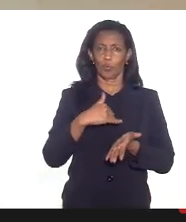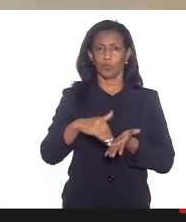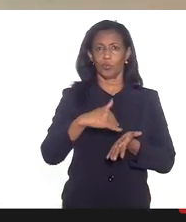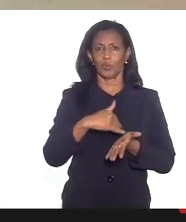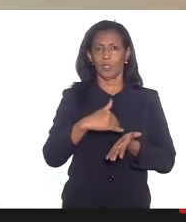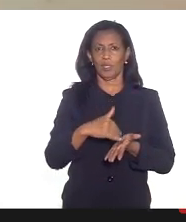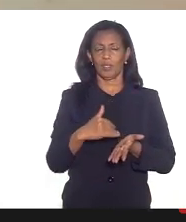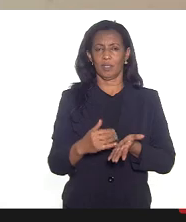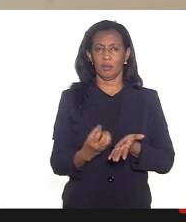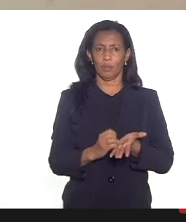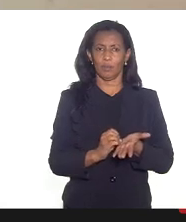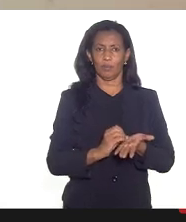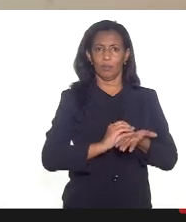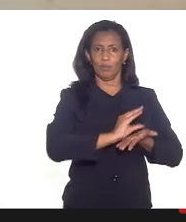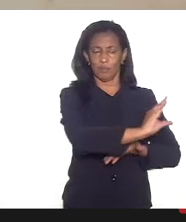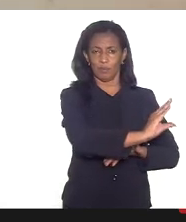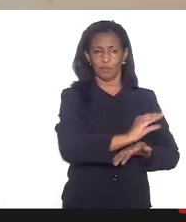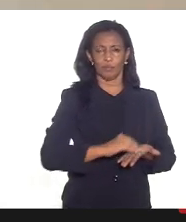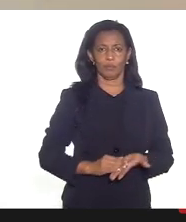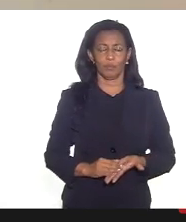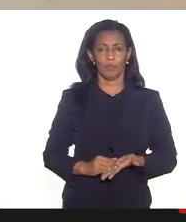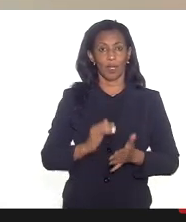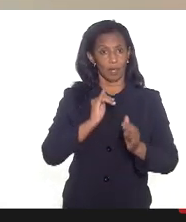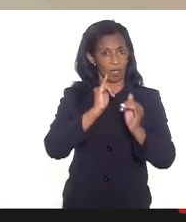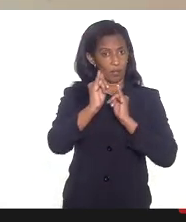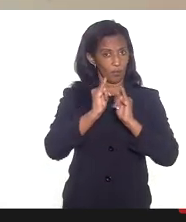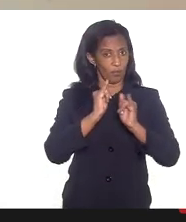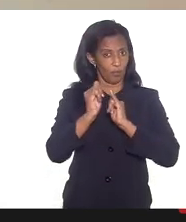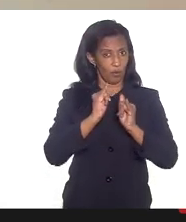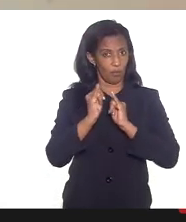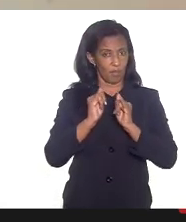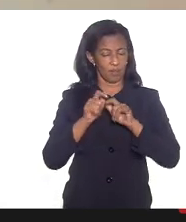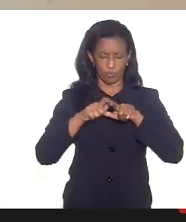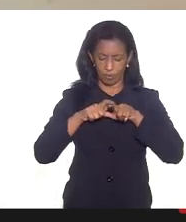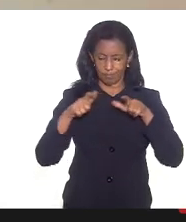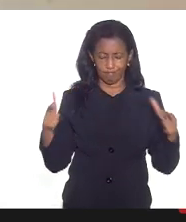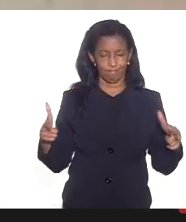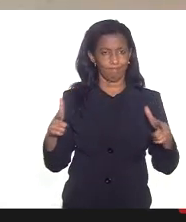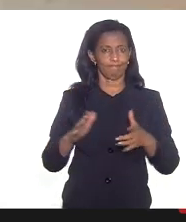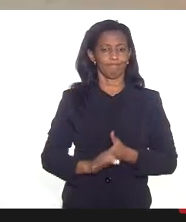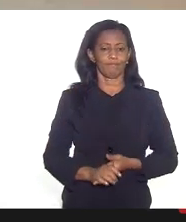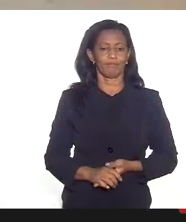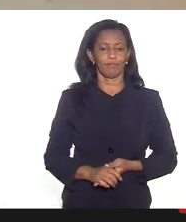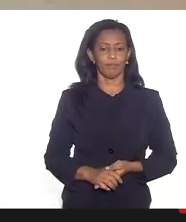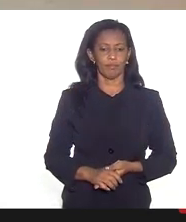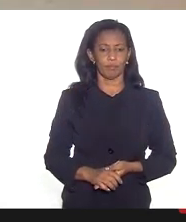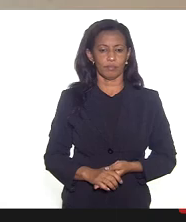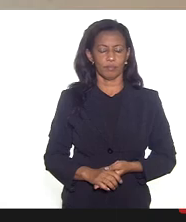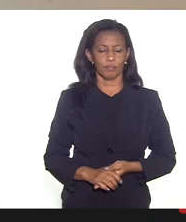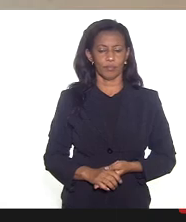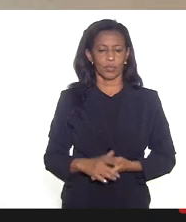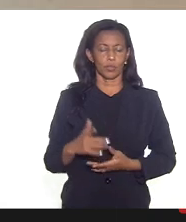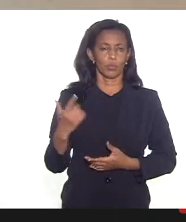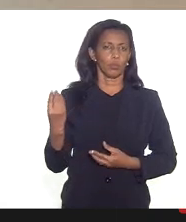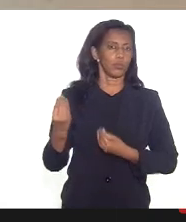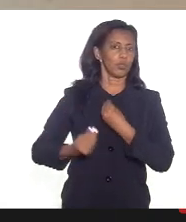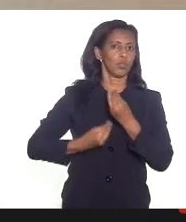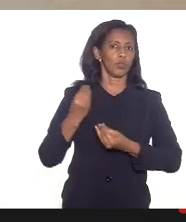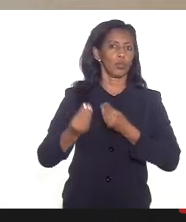secretário dava as informações fundamentadas de bem amplas né bem gerais sobre a